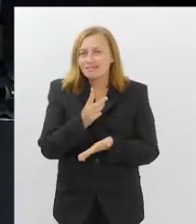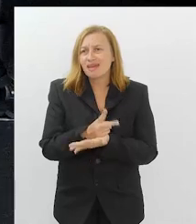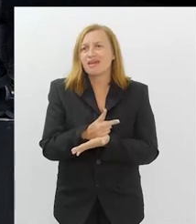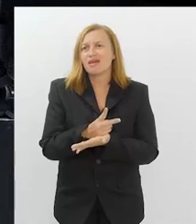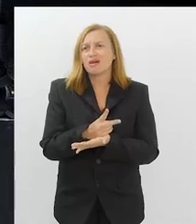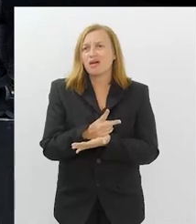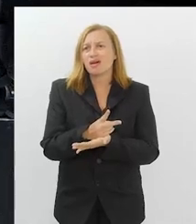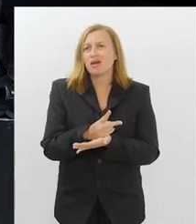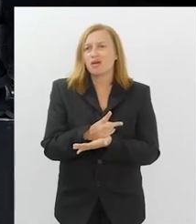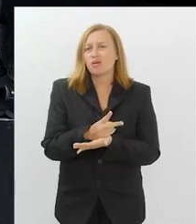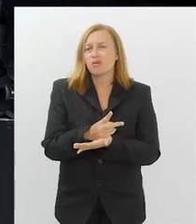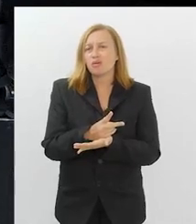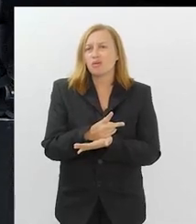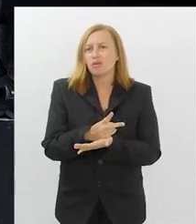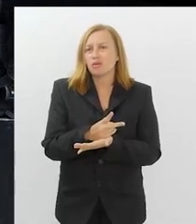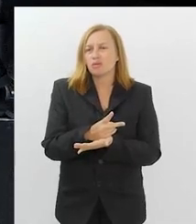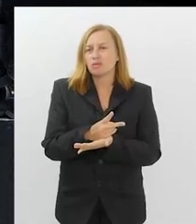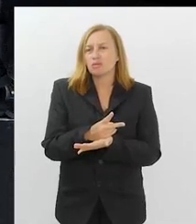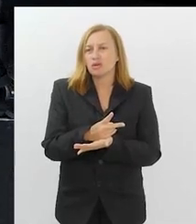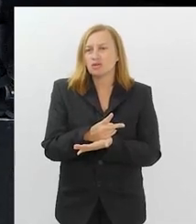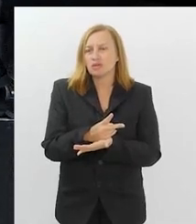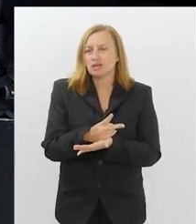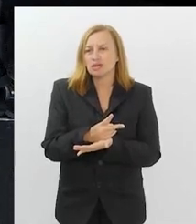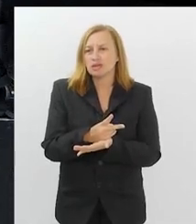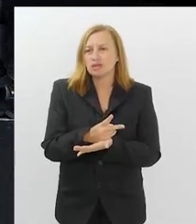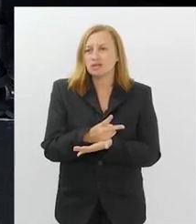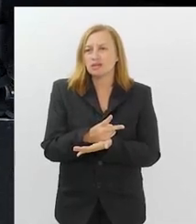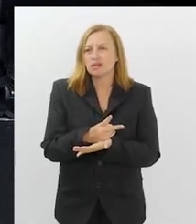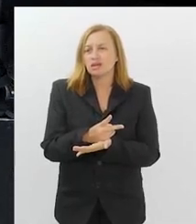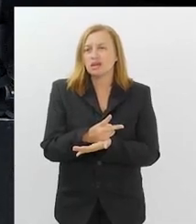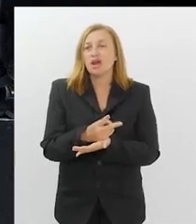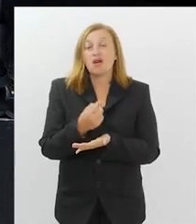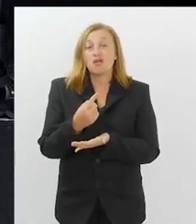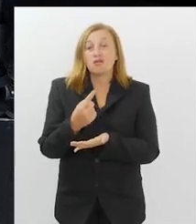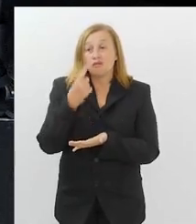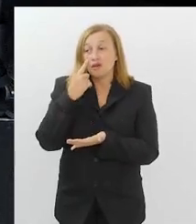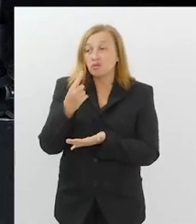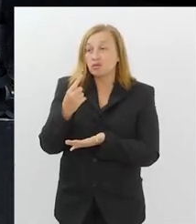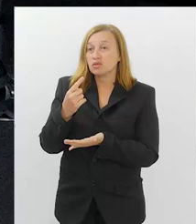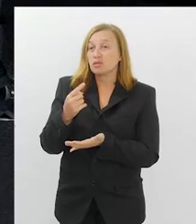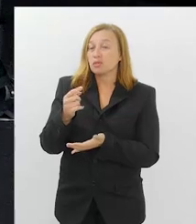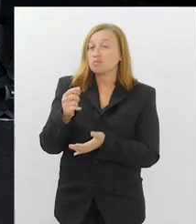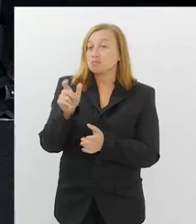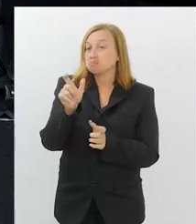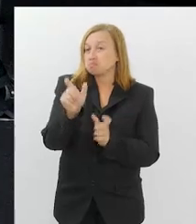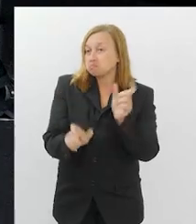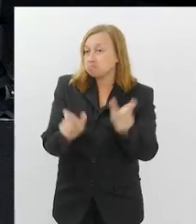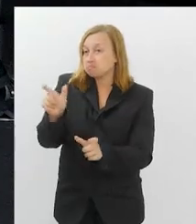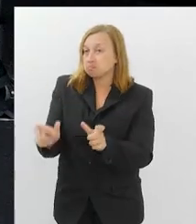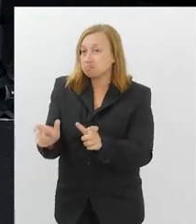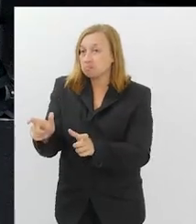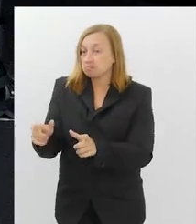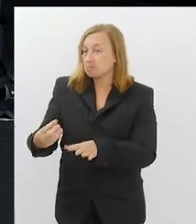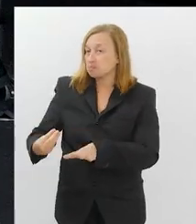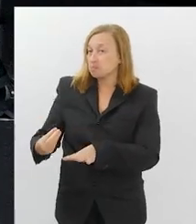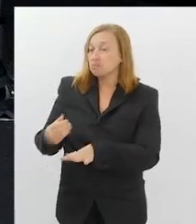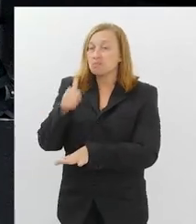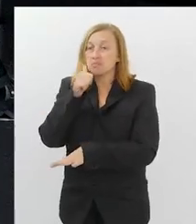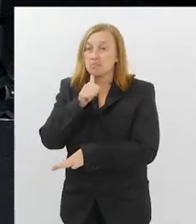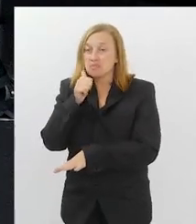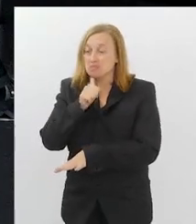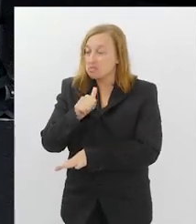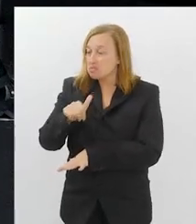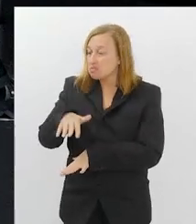se pensa que essa mulher, a maioria moradora de periferia, que tem os seus filhos,